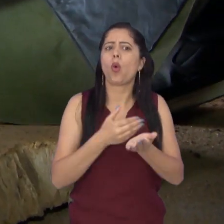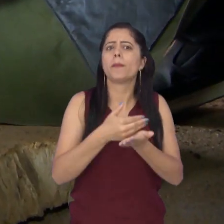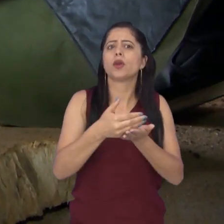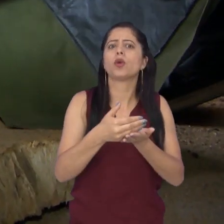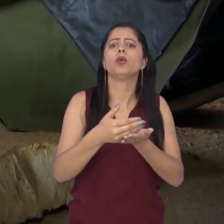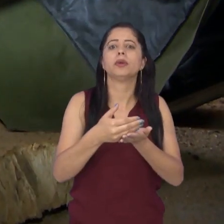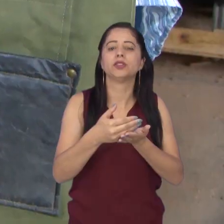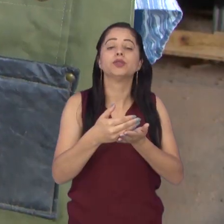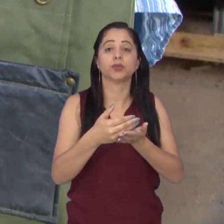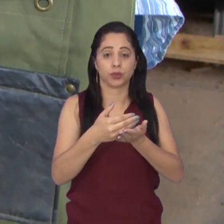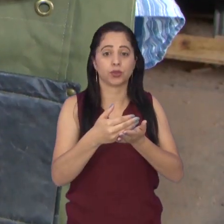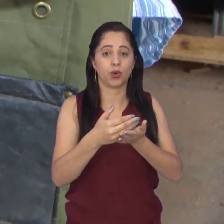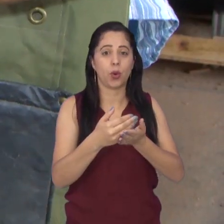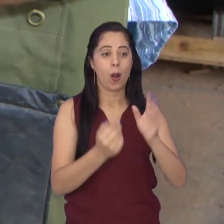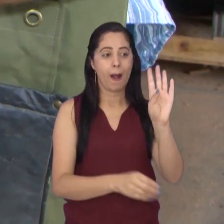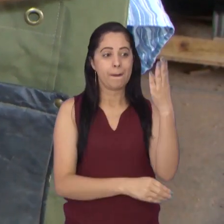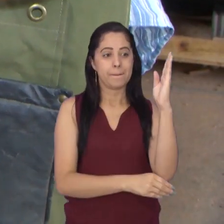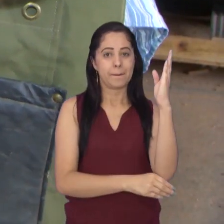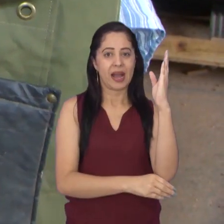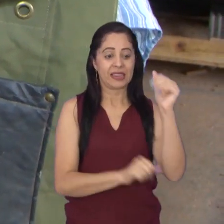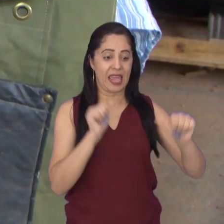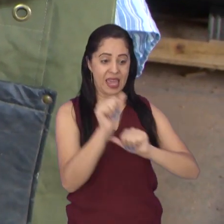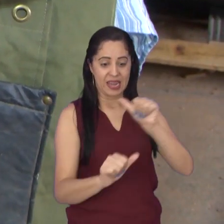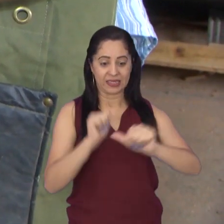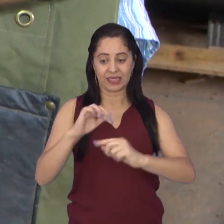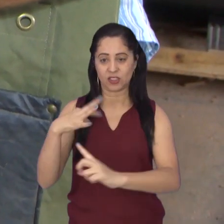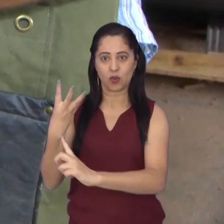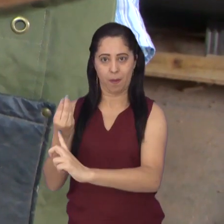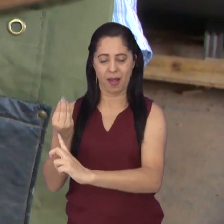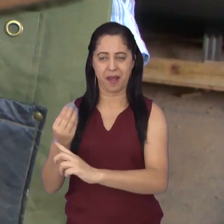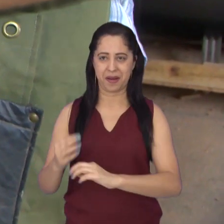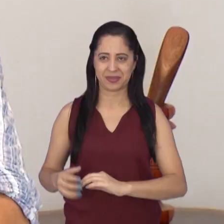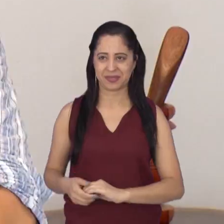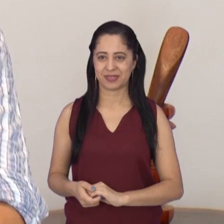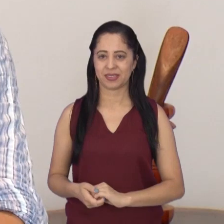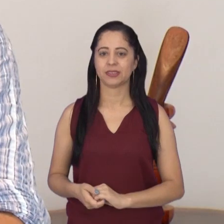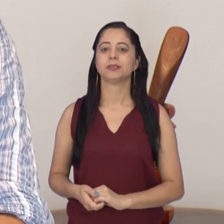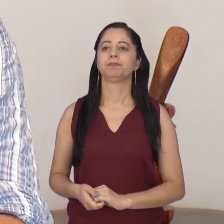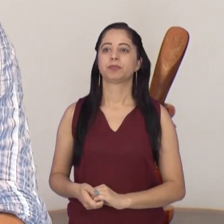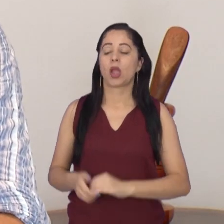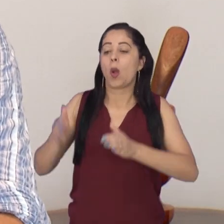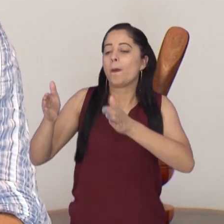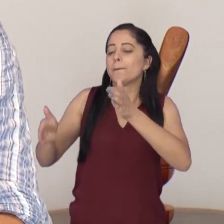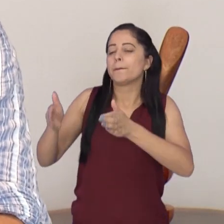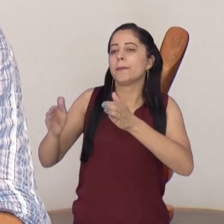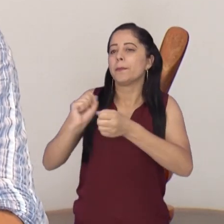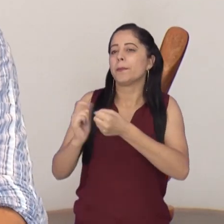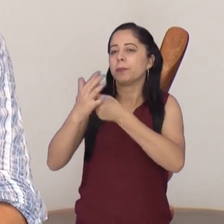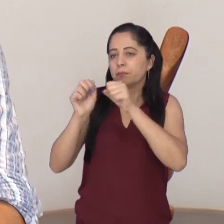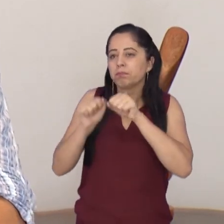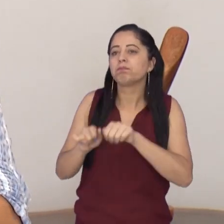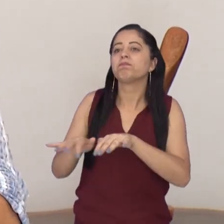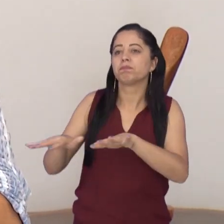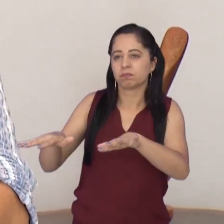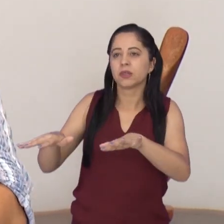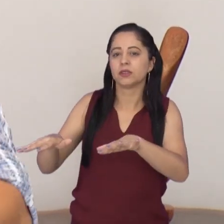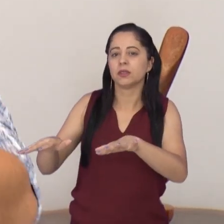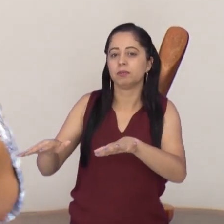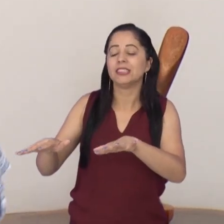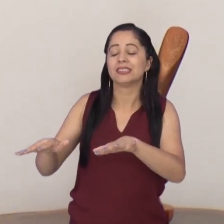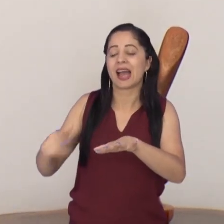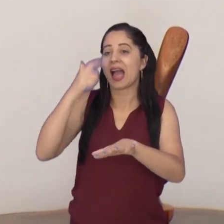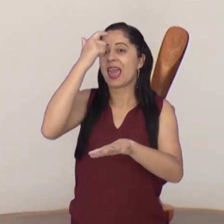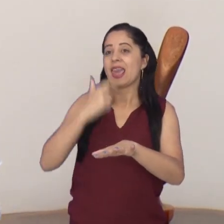de recuperação e o belo destino para os troncos de árvores. Na pandemia, como todo mundo, eu tive que